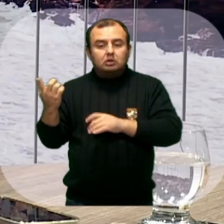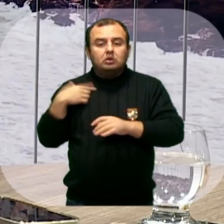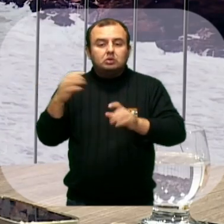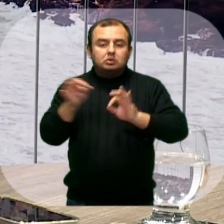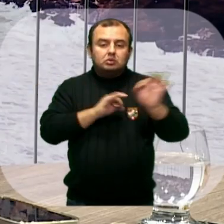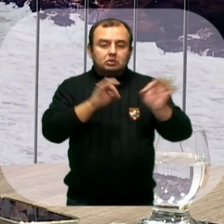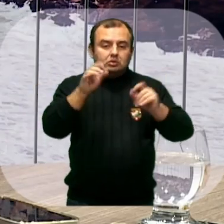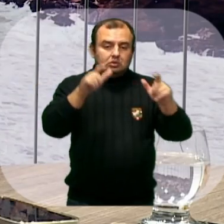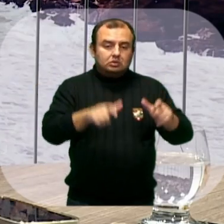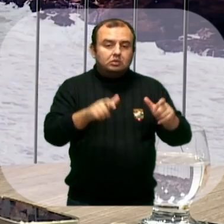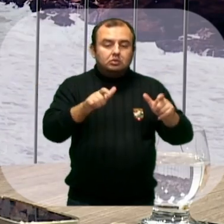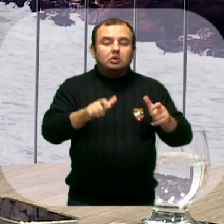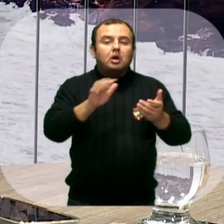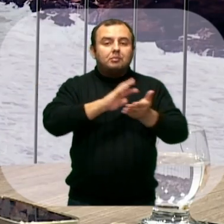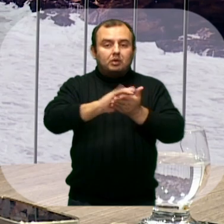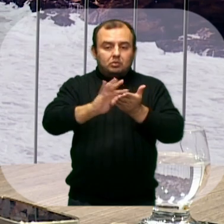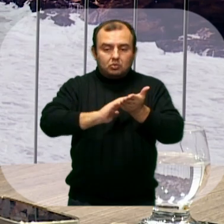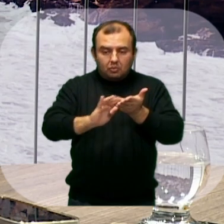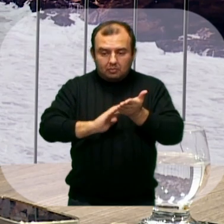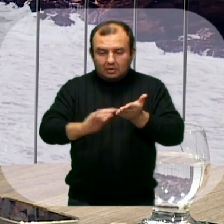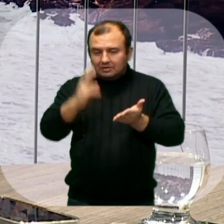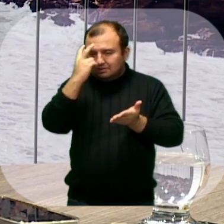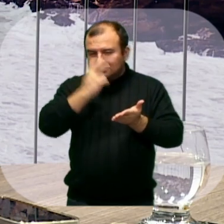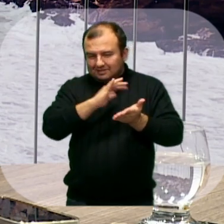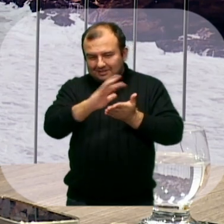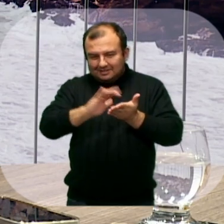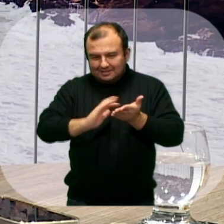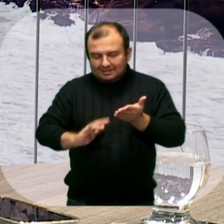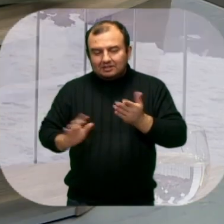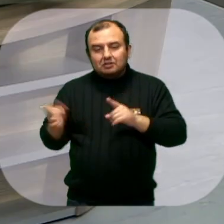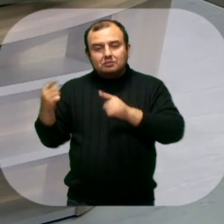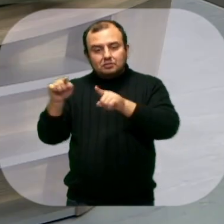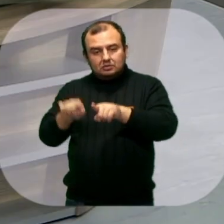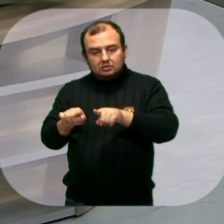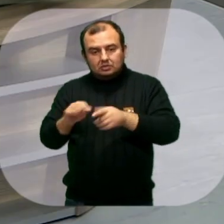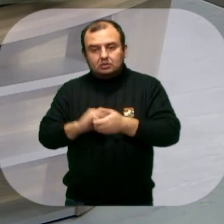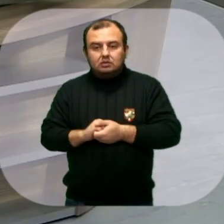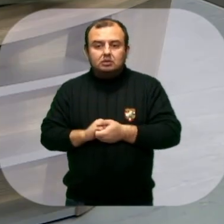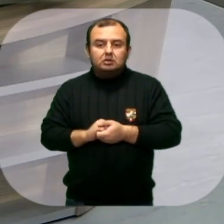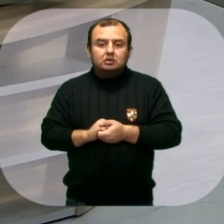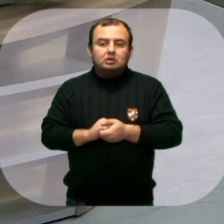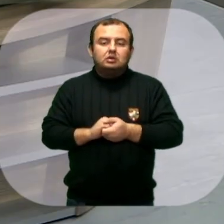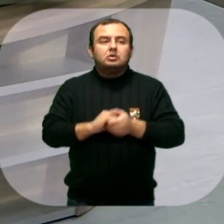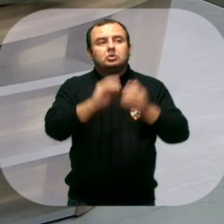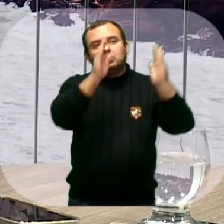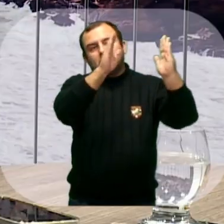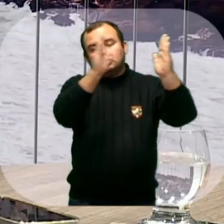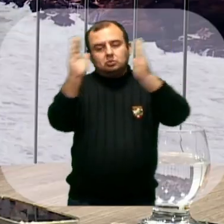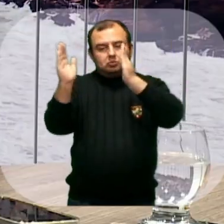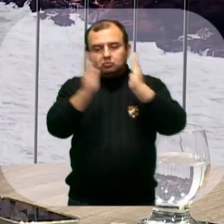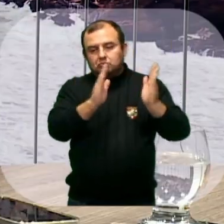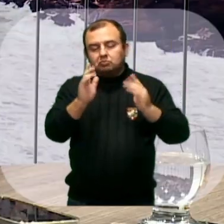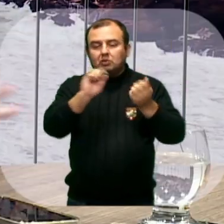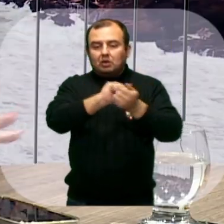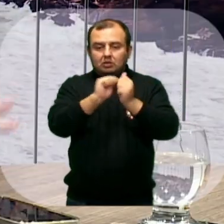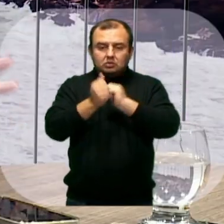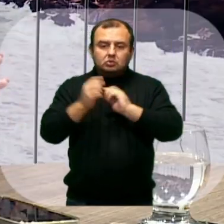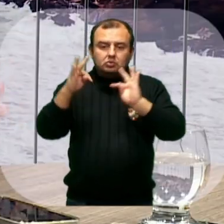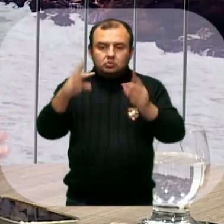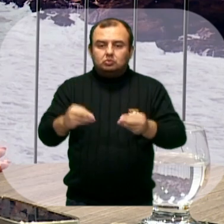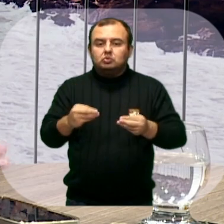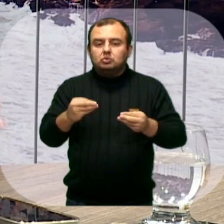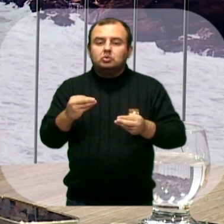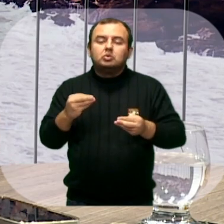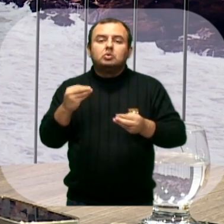montamos o Espaço Braille com a parceria dos empresários, com as estantes adaptadas. Todas as coisas que a